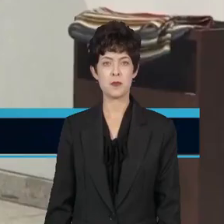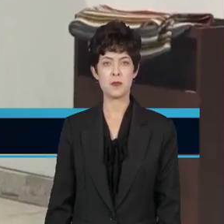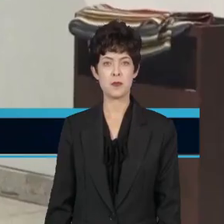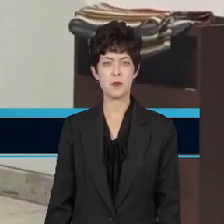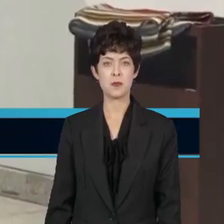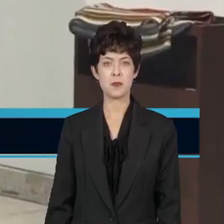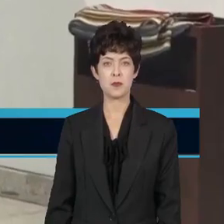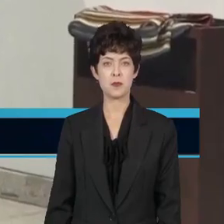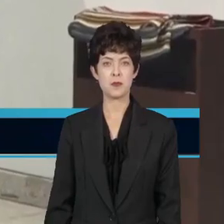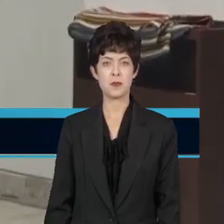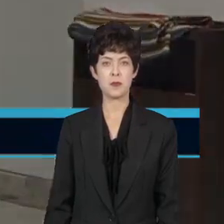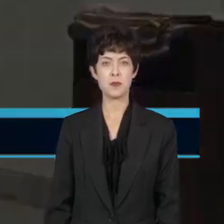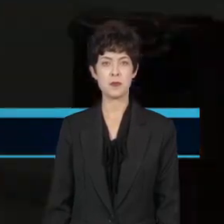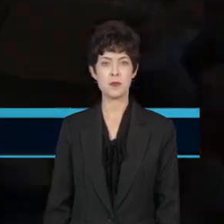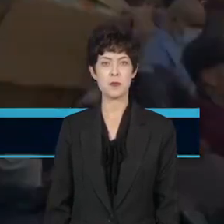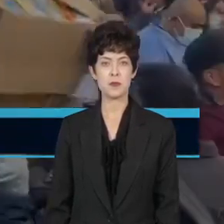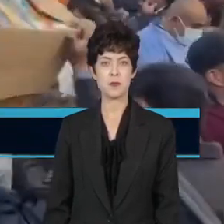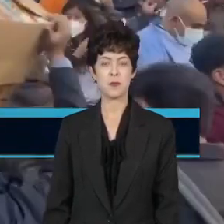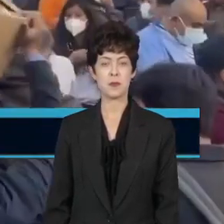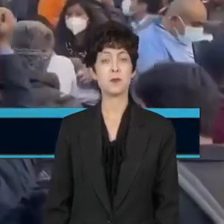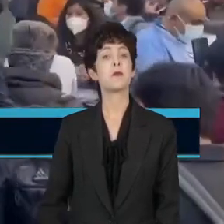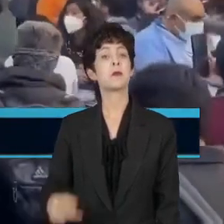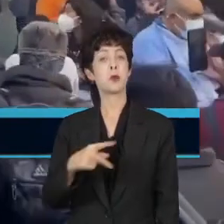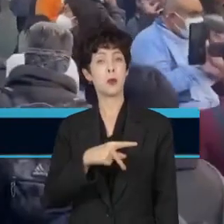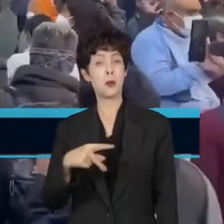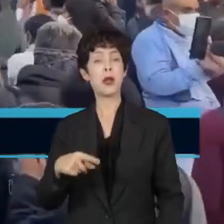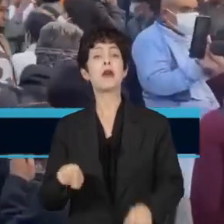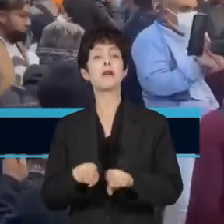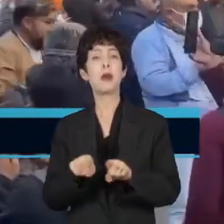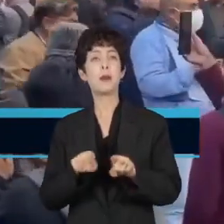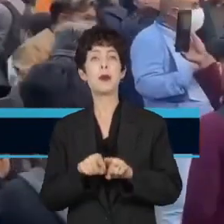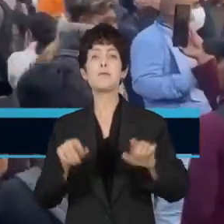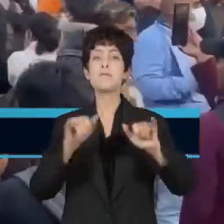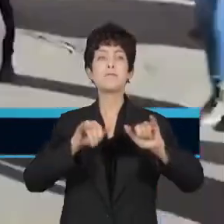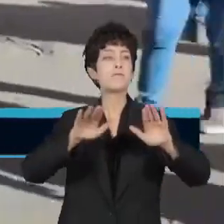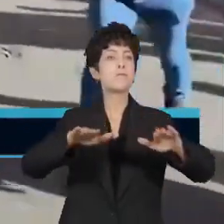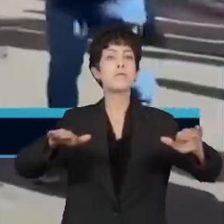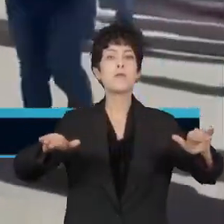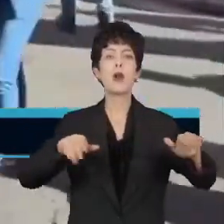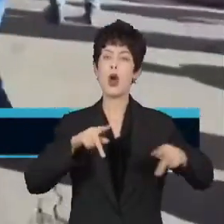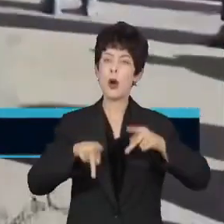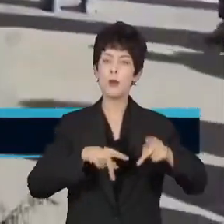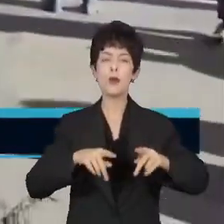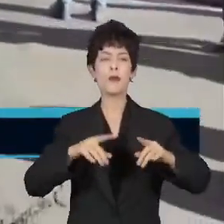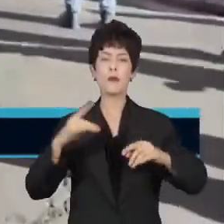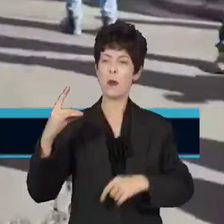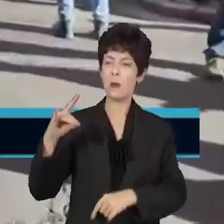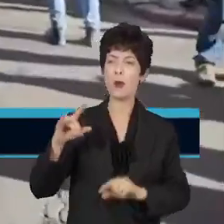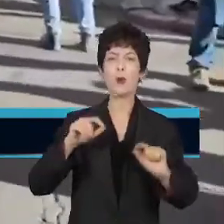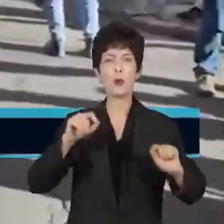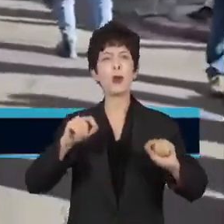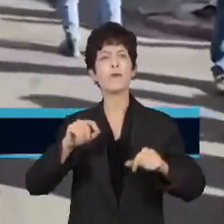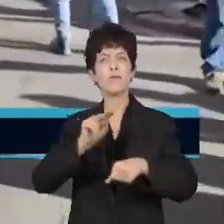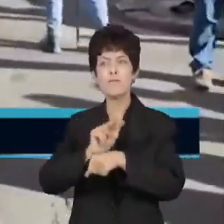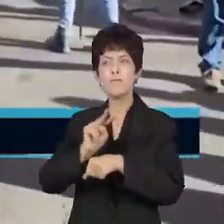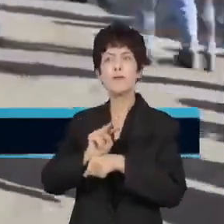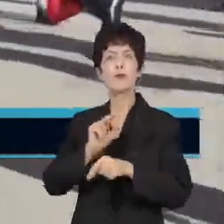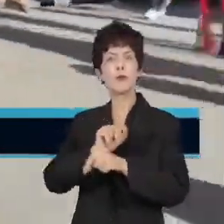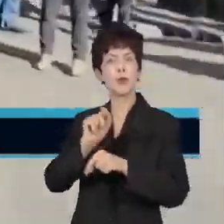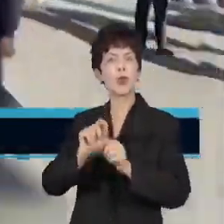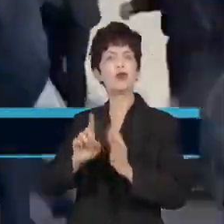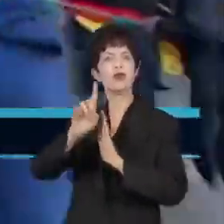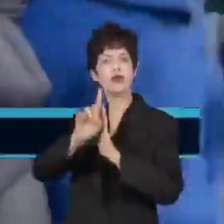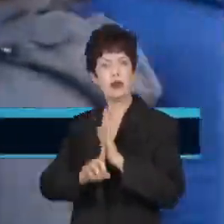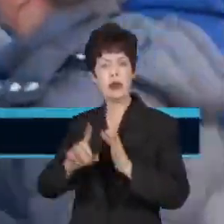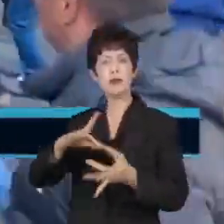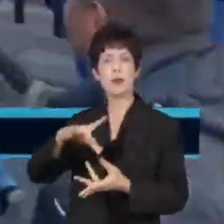nossa Constituição Política do Estado. O presidente também conclamou o povo boliviano a se manifestar em defesa do Estado de Direito.